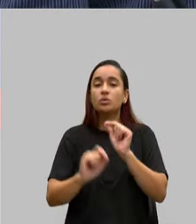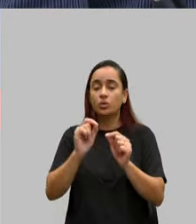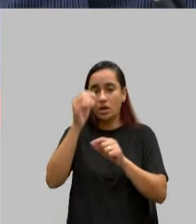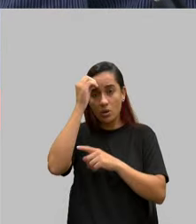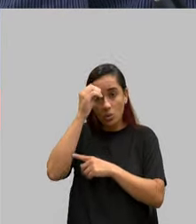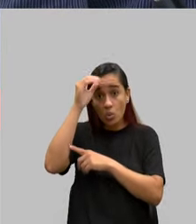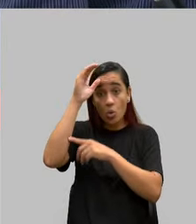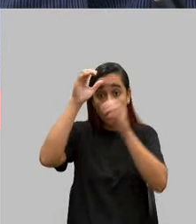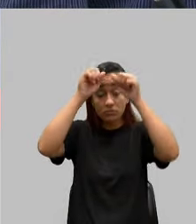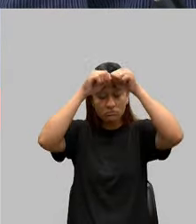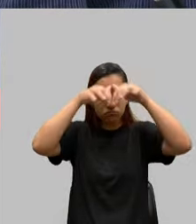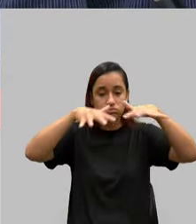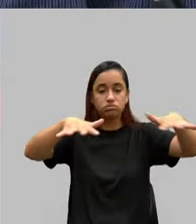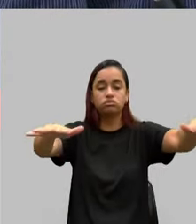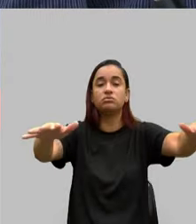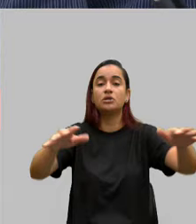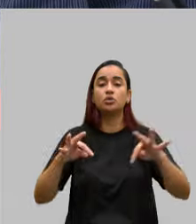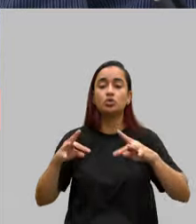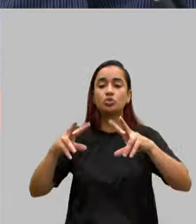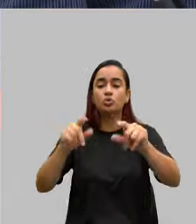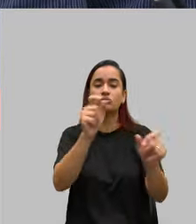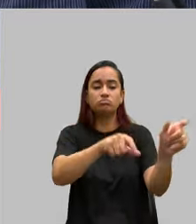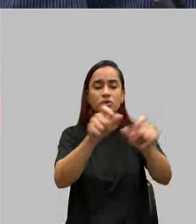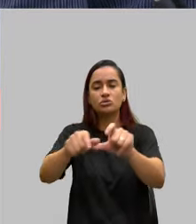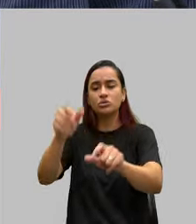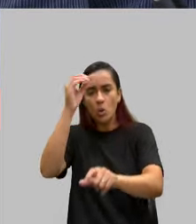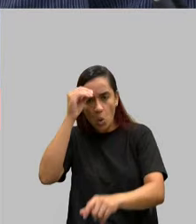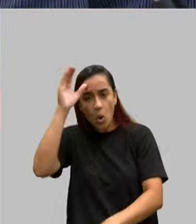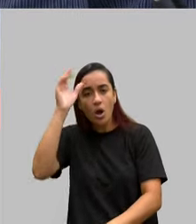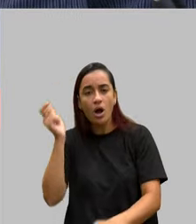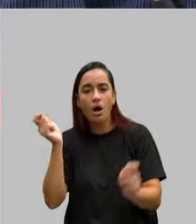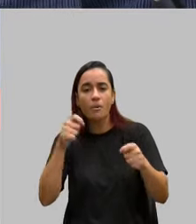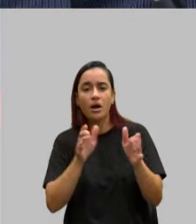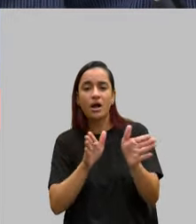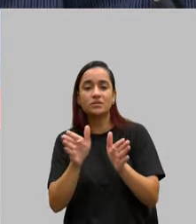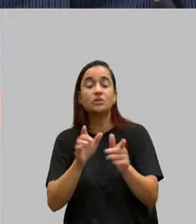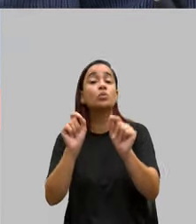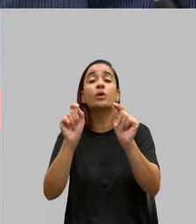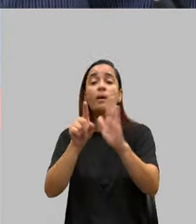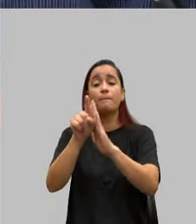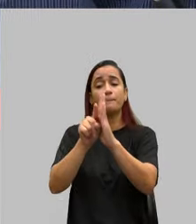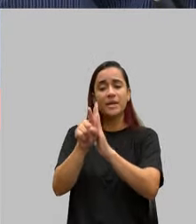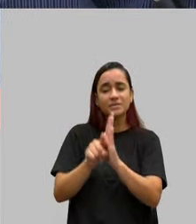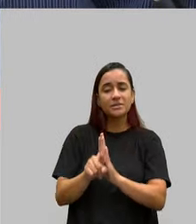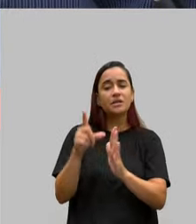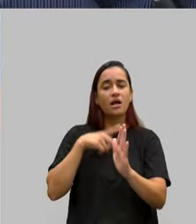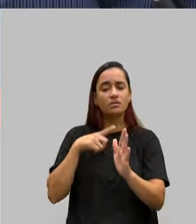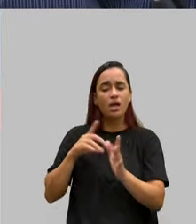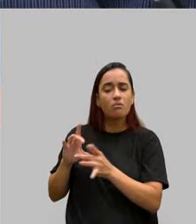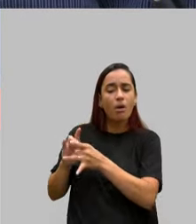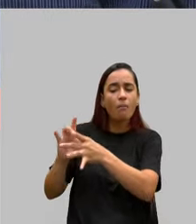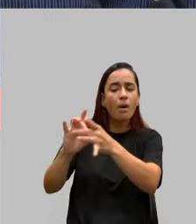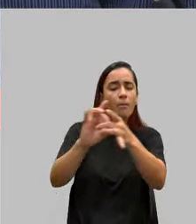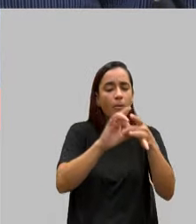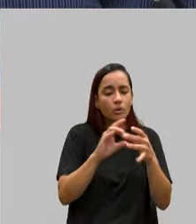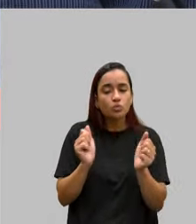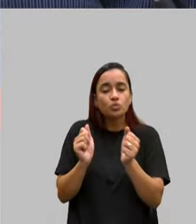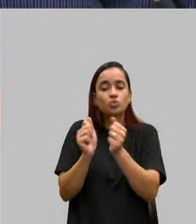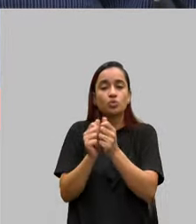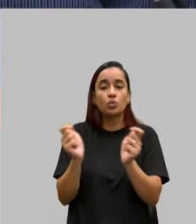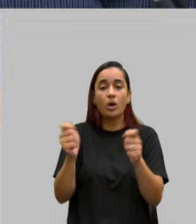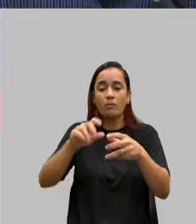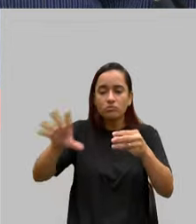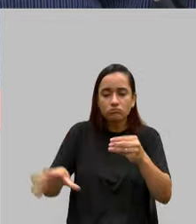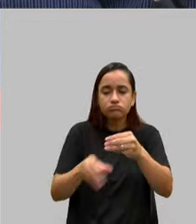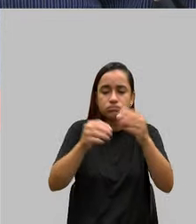conseguir fazer pesquisas que TM conexão entre elas e que conseguem se Se somar e levar Minas Gerais